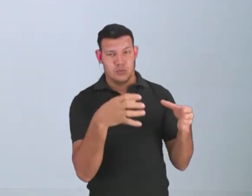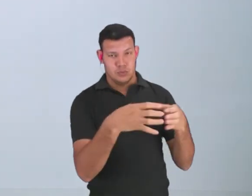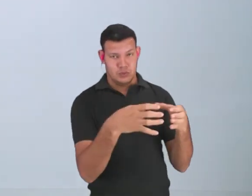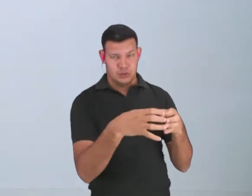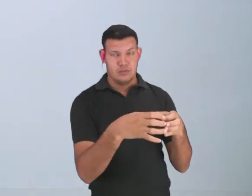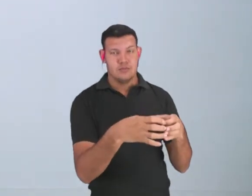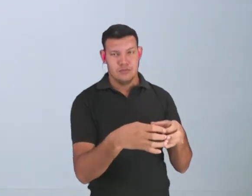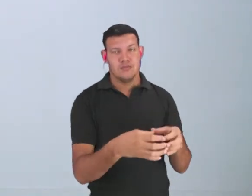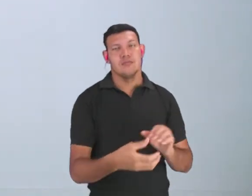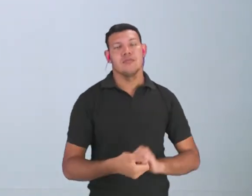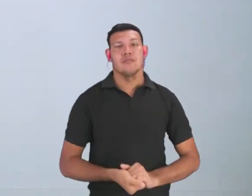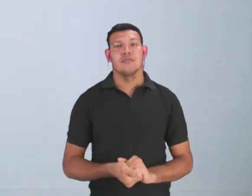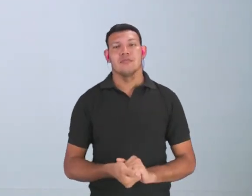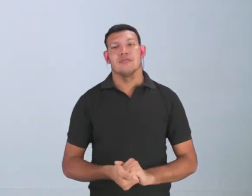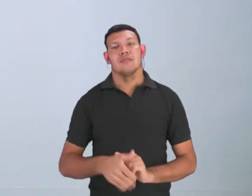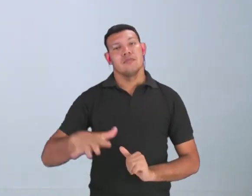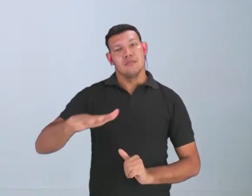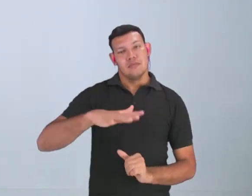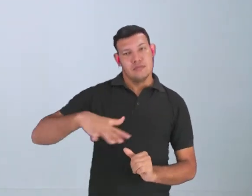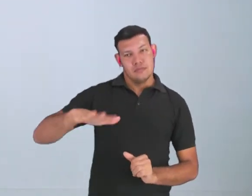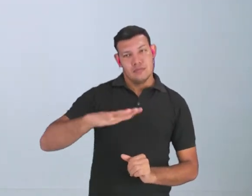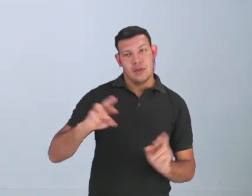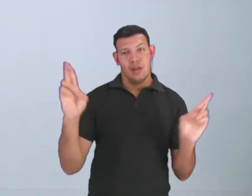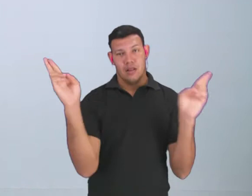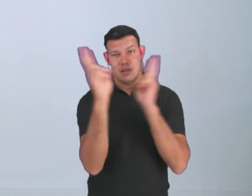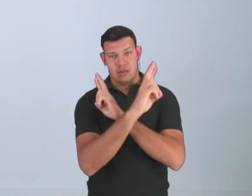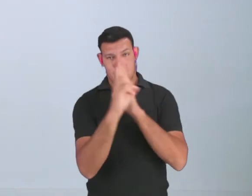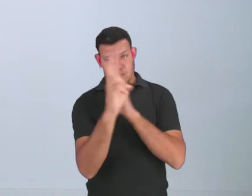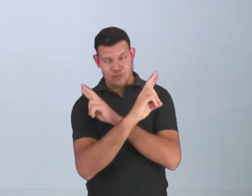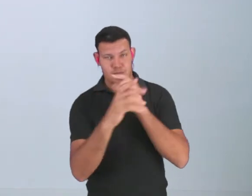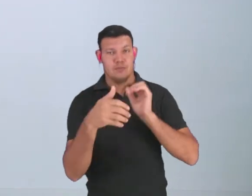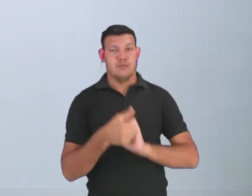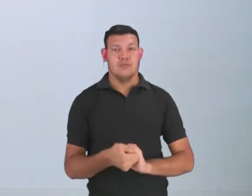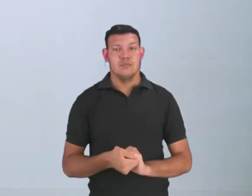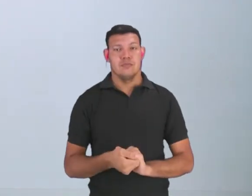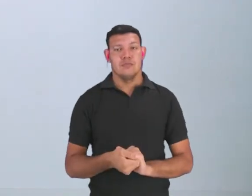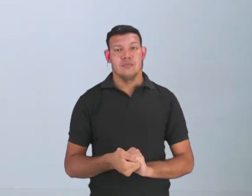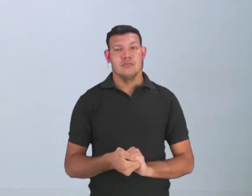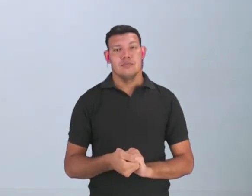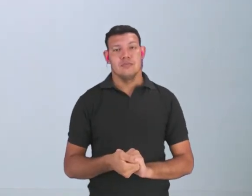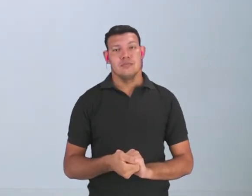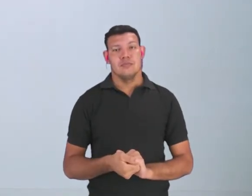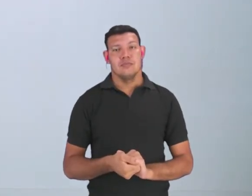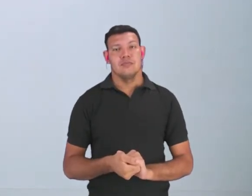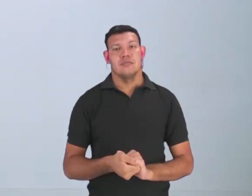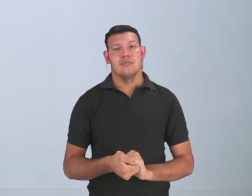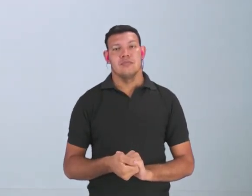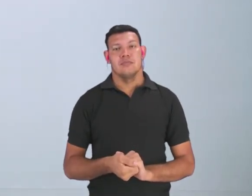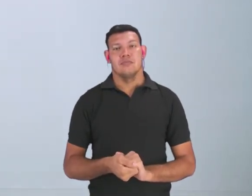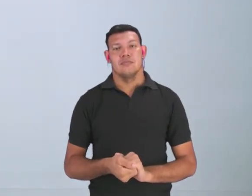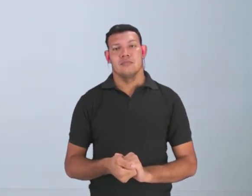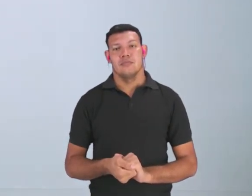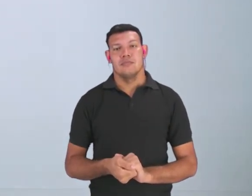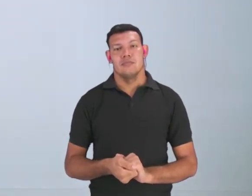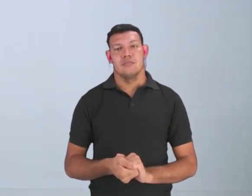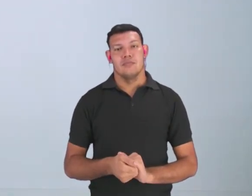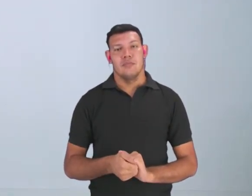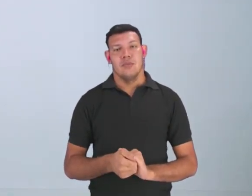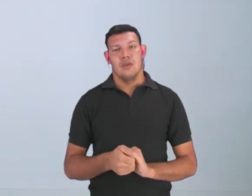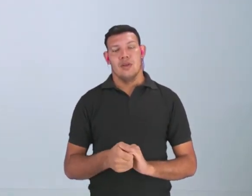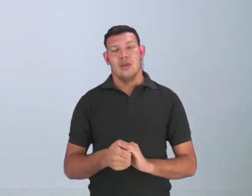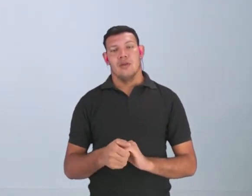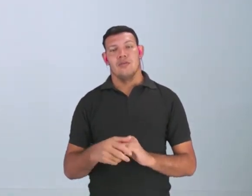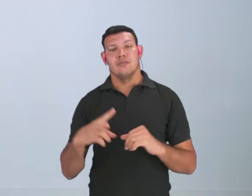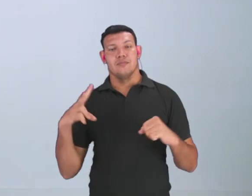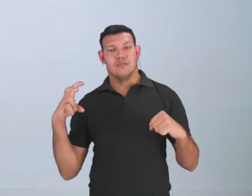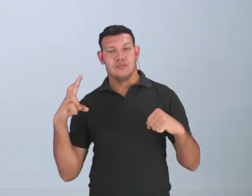área da bioquímica a relação também com o dilema entre os vírus, né, que não são